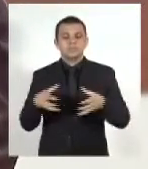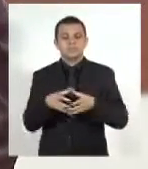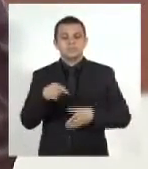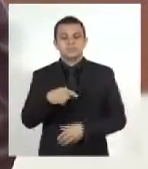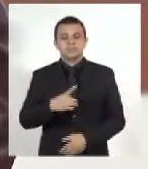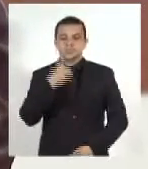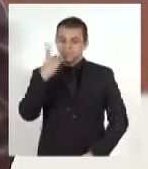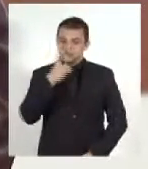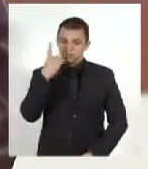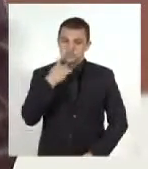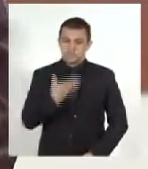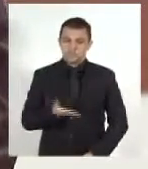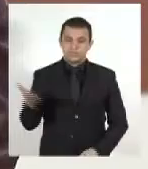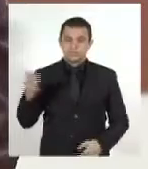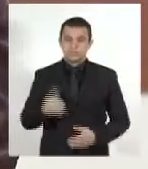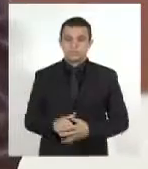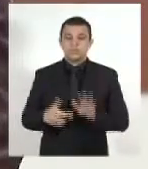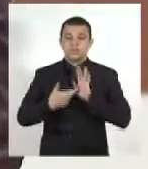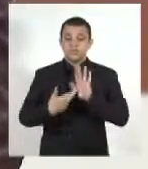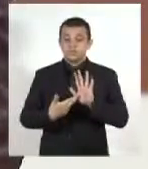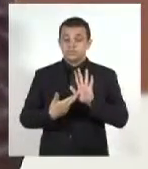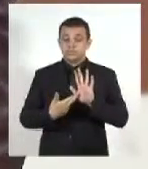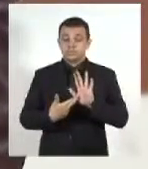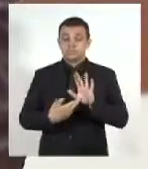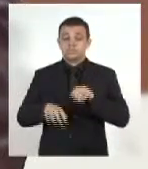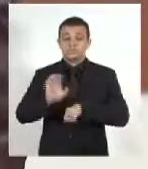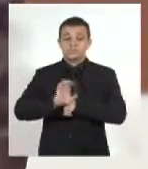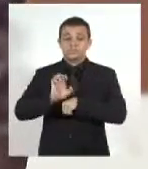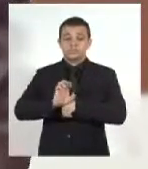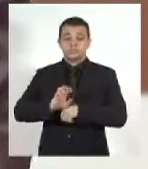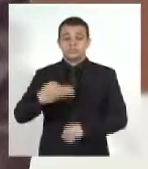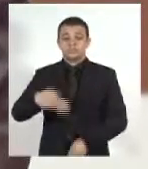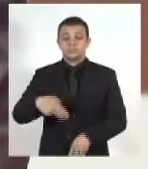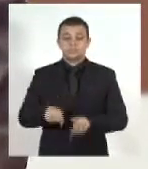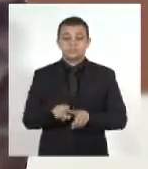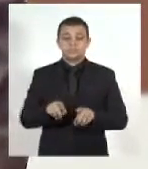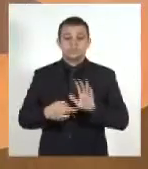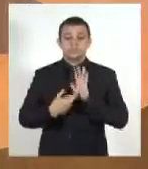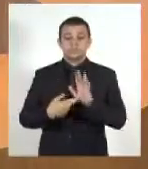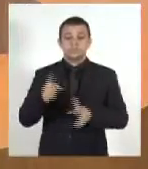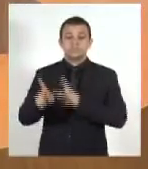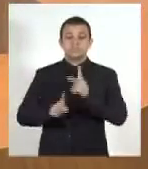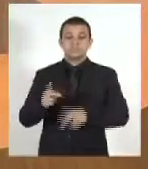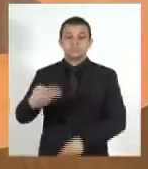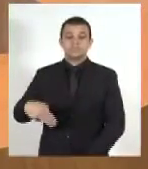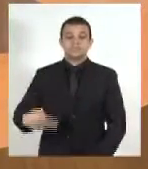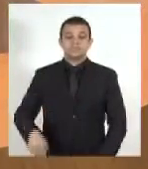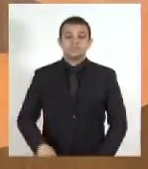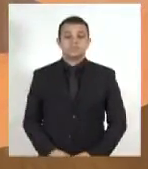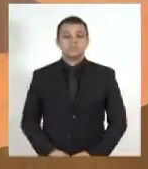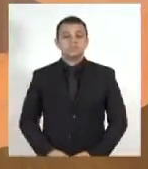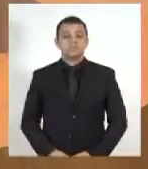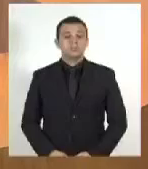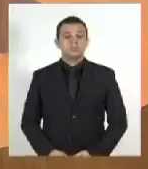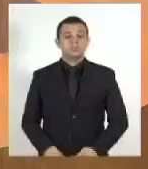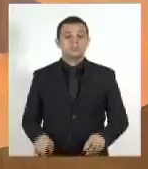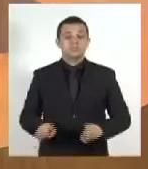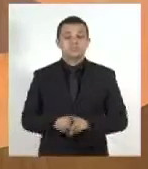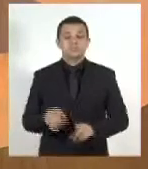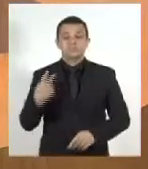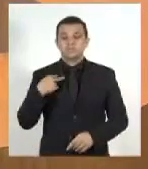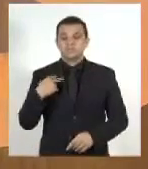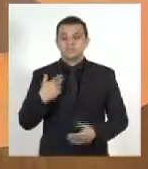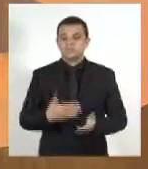parlamentares que representamos o Estado do Maranhão, representamos o povo do Maranhão. E eu não podia iniciar esse